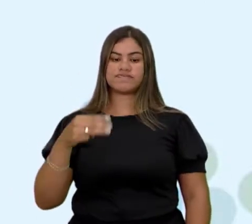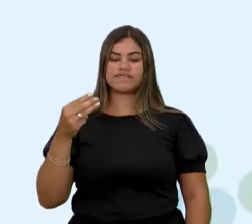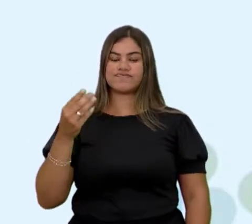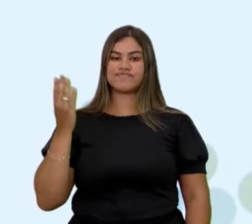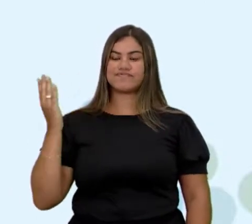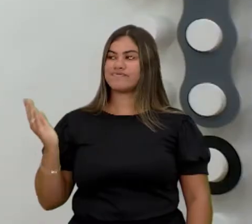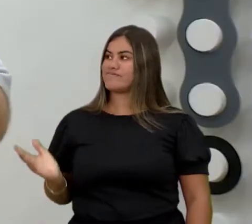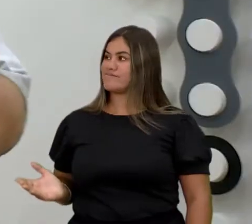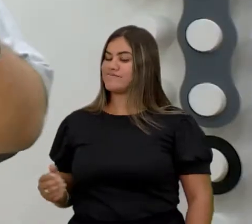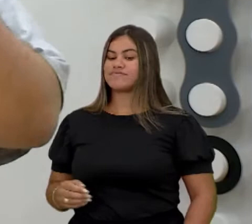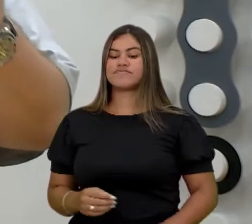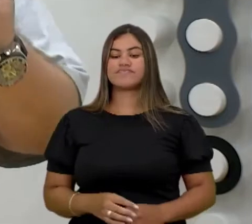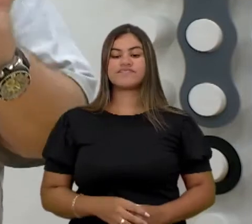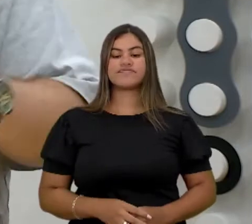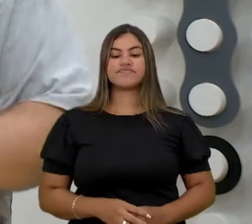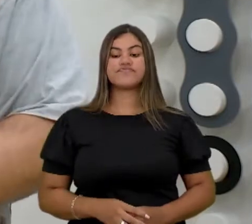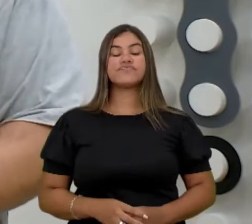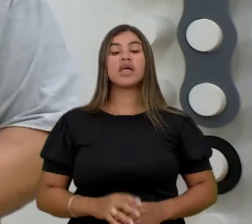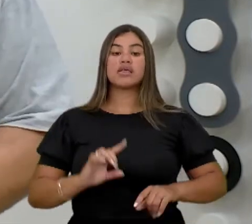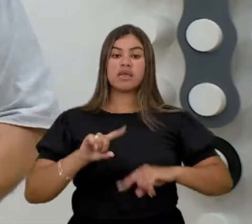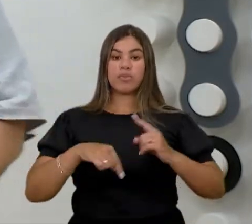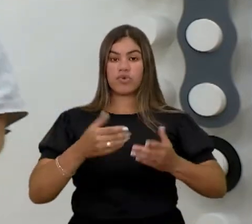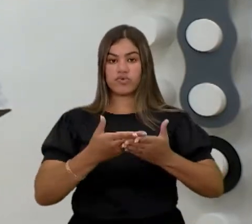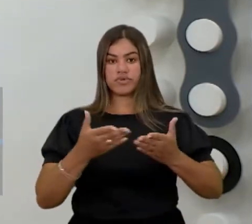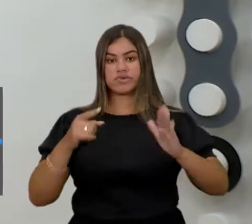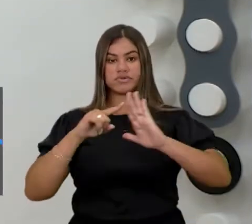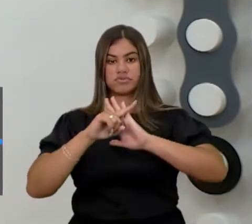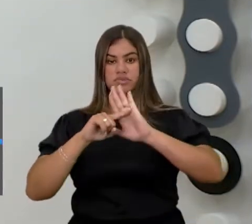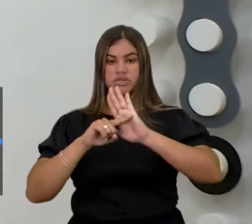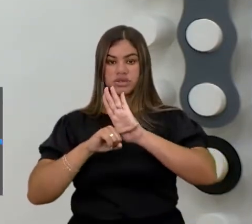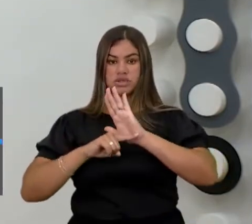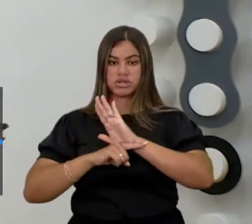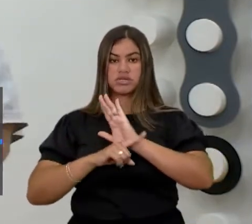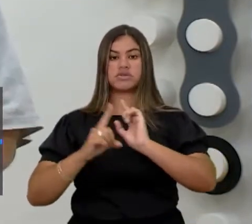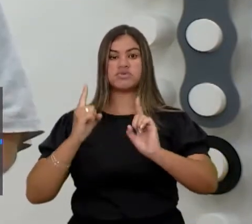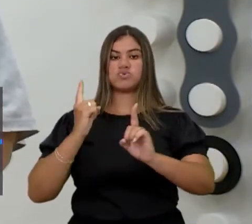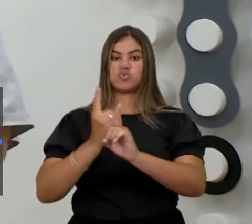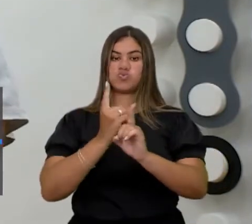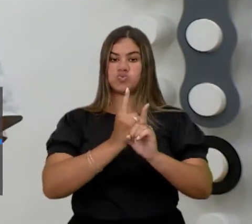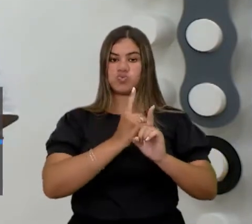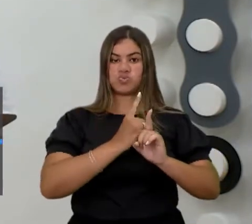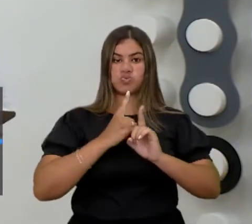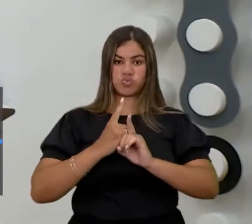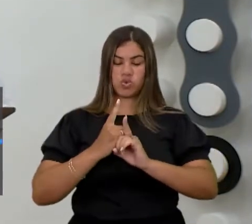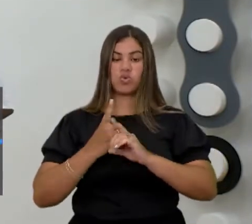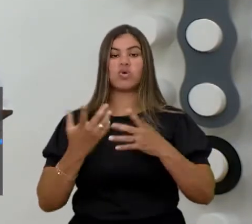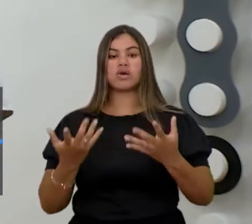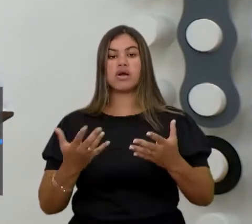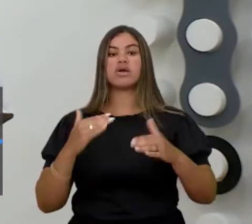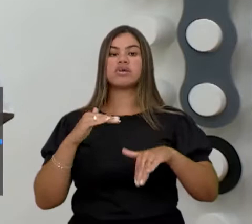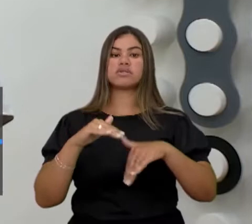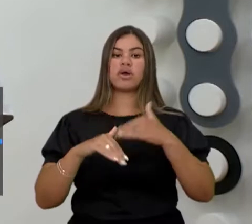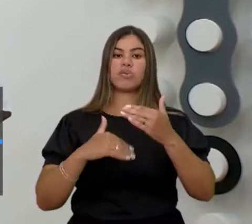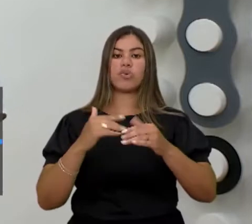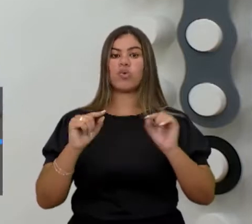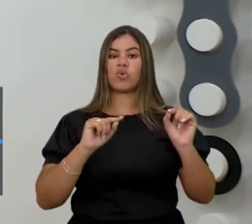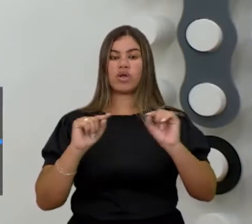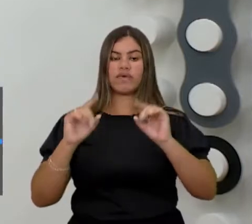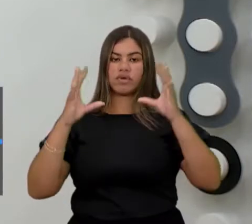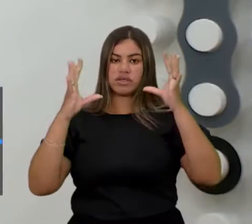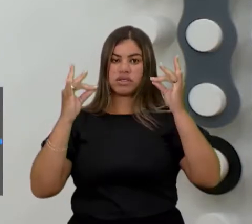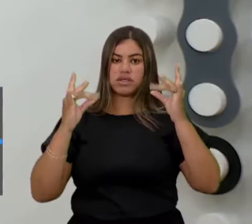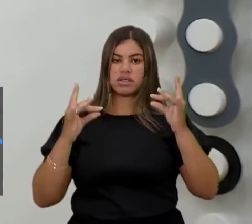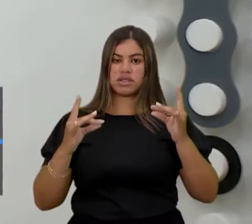depois vocês pesquisem aí, vocês vão, né, através das identificações aí dela, que aí vocês vão ver aí a especificidade